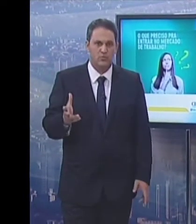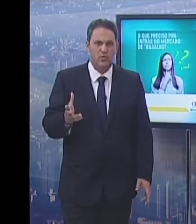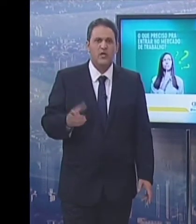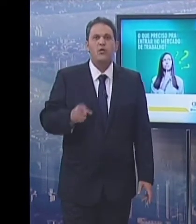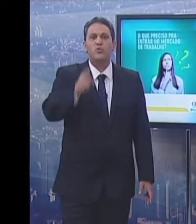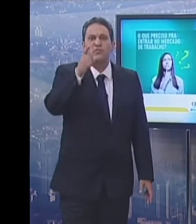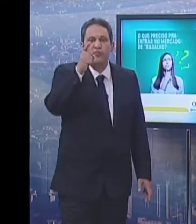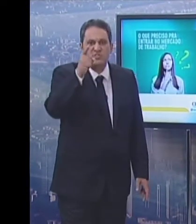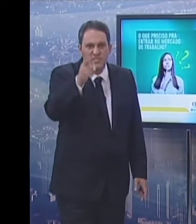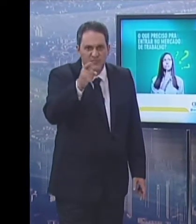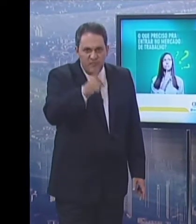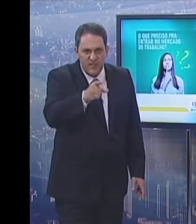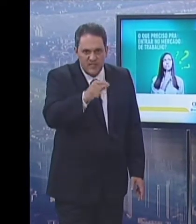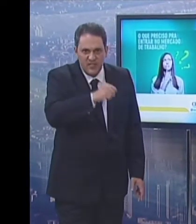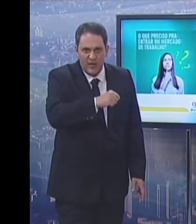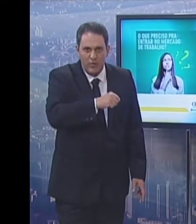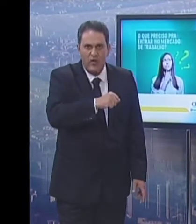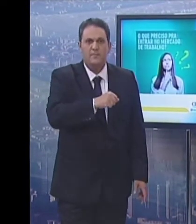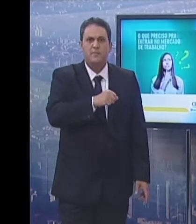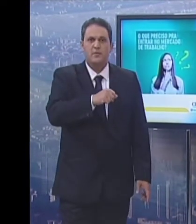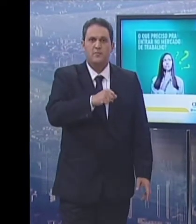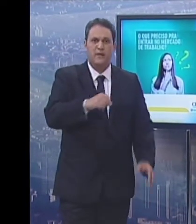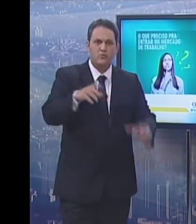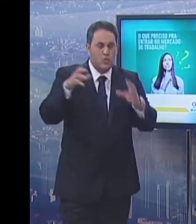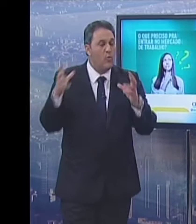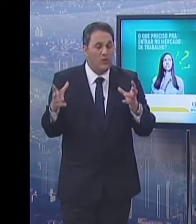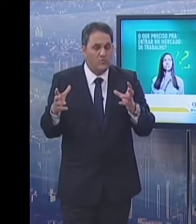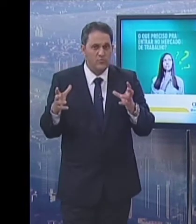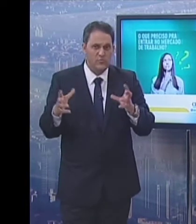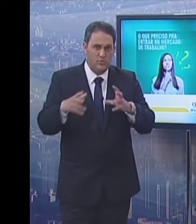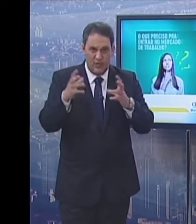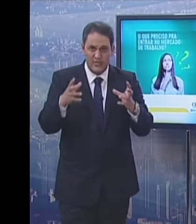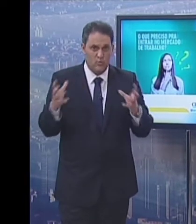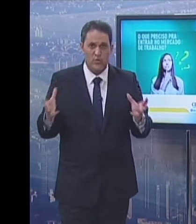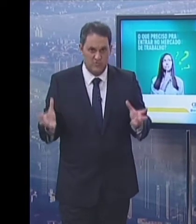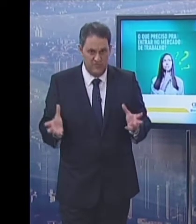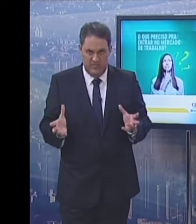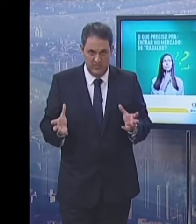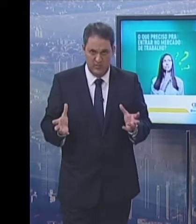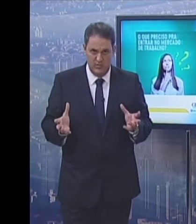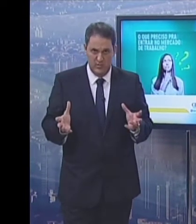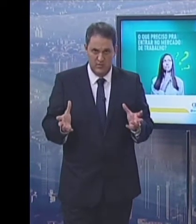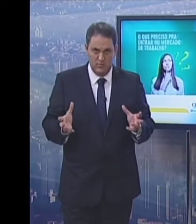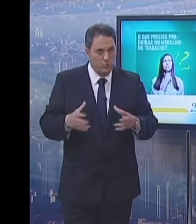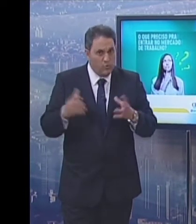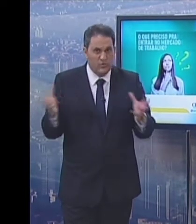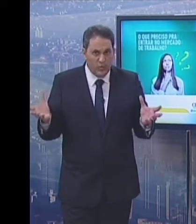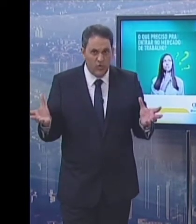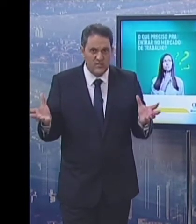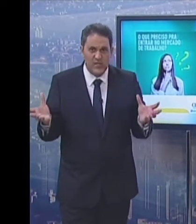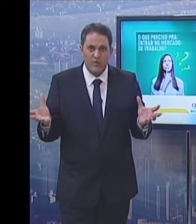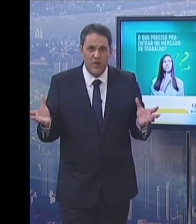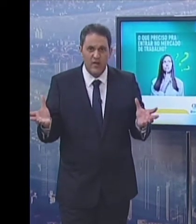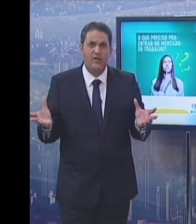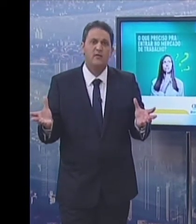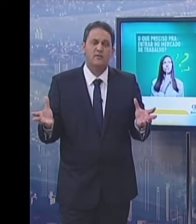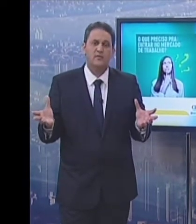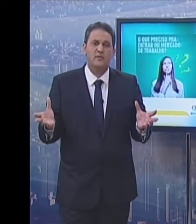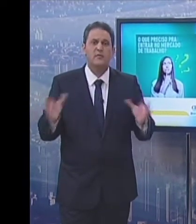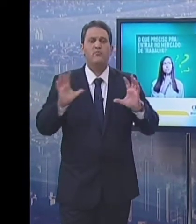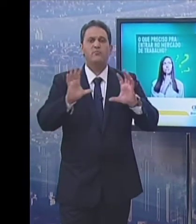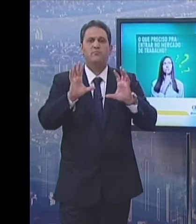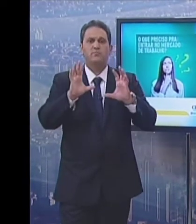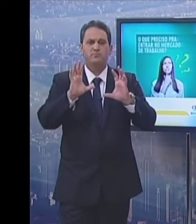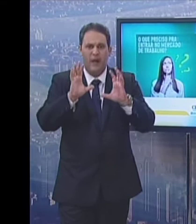voando. E o que você fez até agora para que o seu ano se tornasse um ano diferente? Não mudou muita coisa até agora, né?